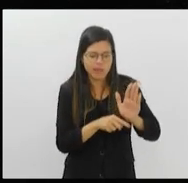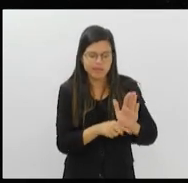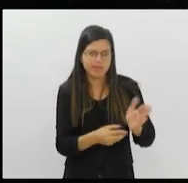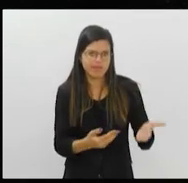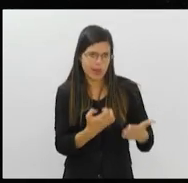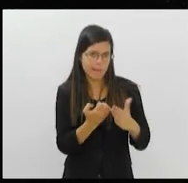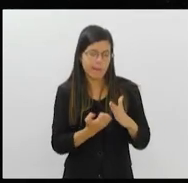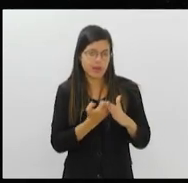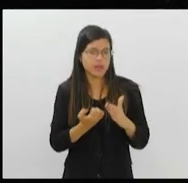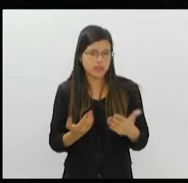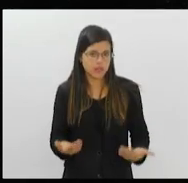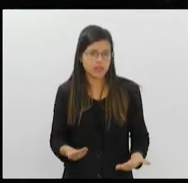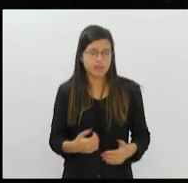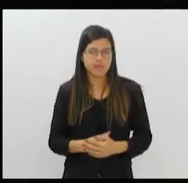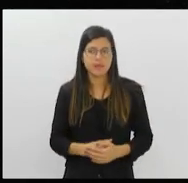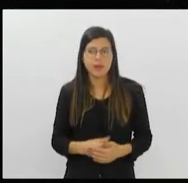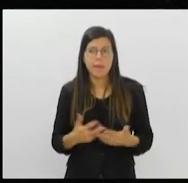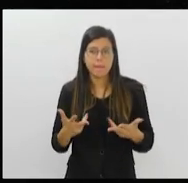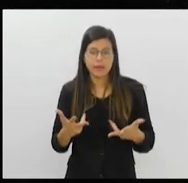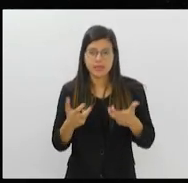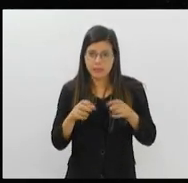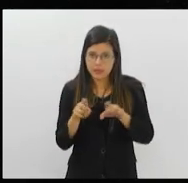reforma tributária.